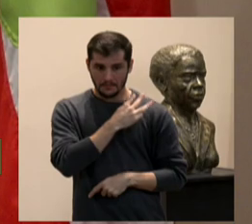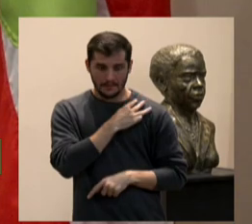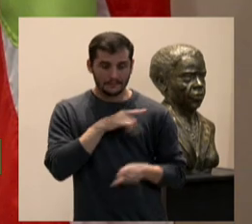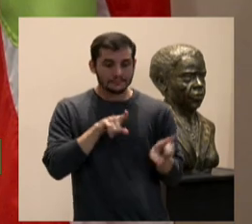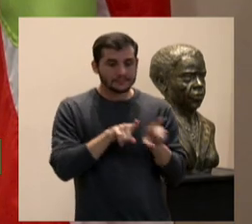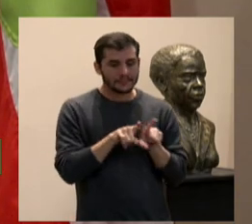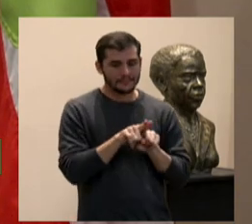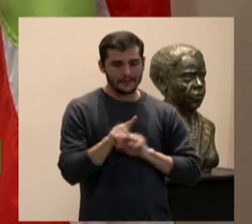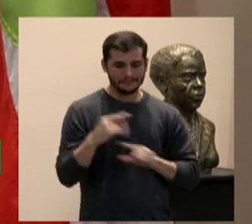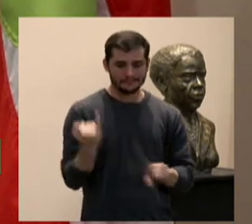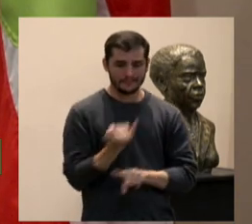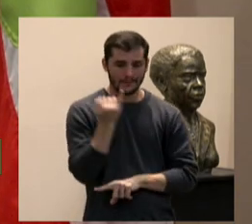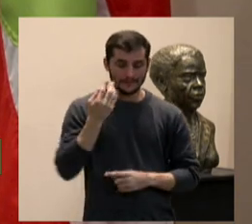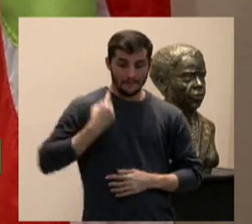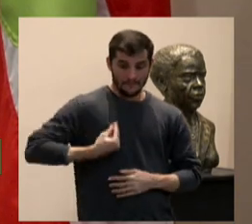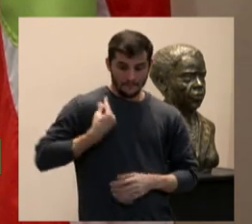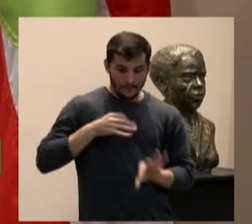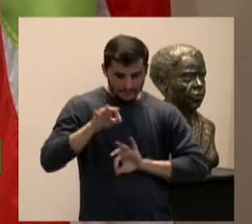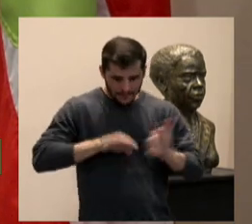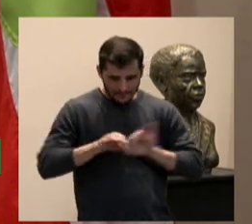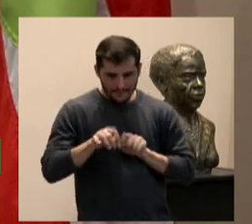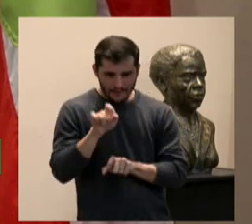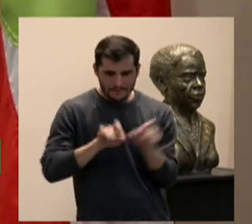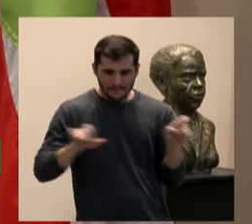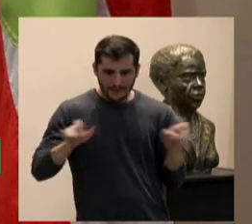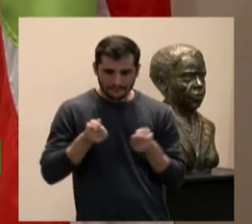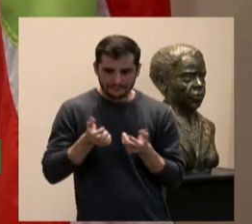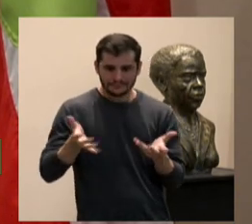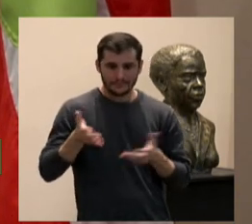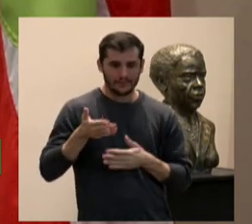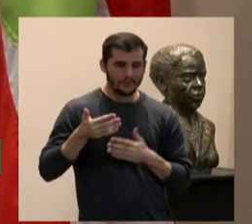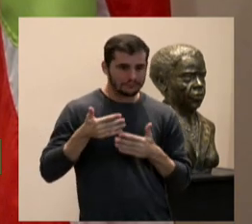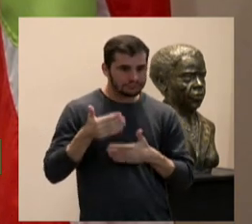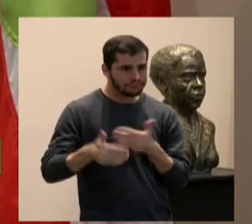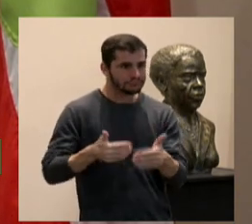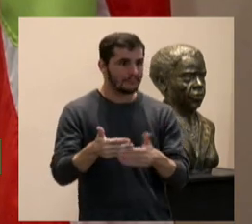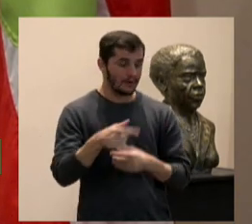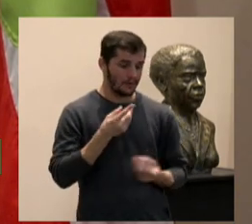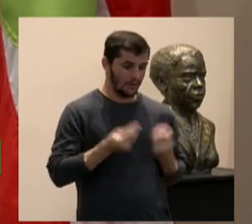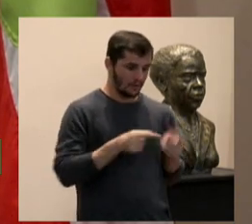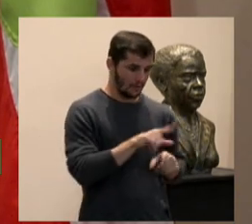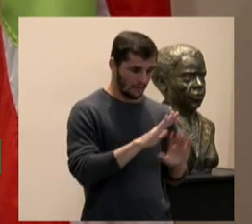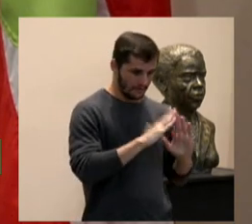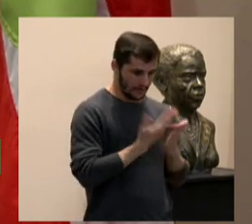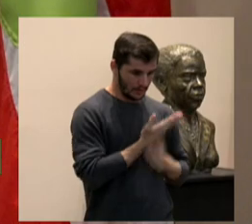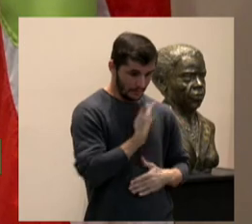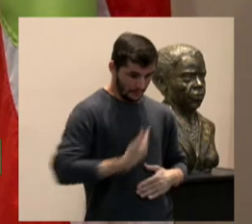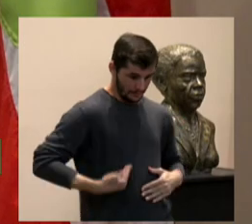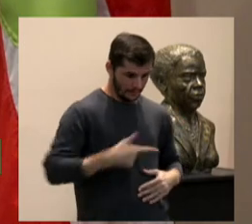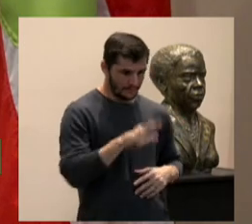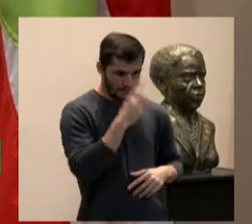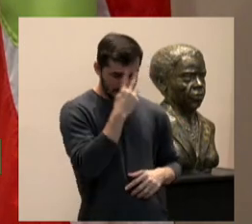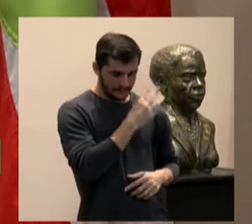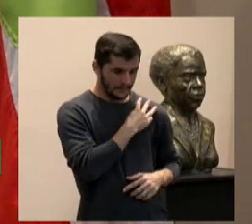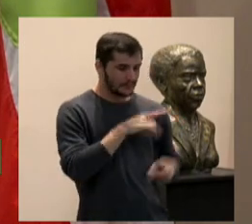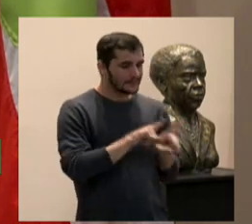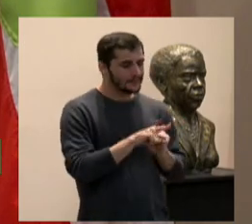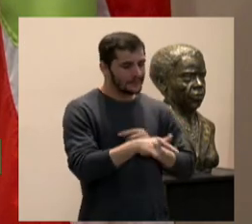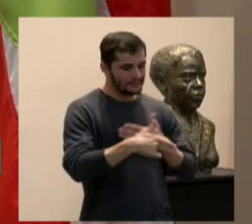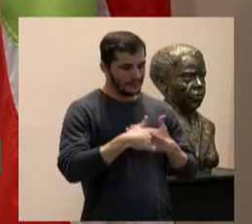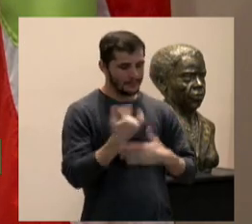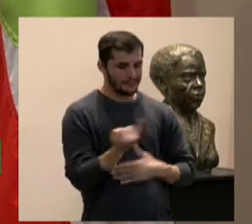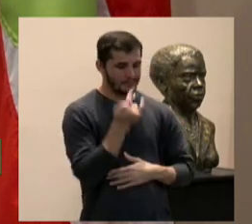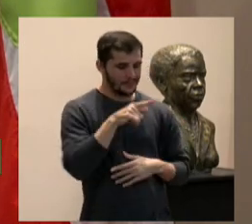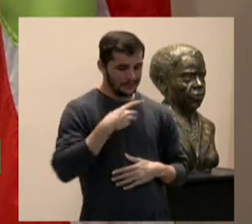na preparação para a vida, né? Assim como as escolas públicas de ensino médio têm esse papel importante na preparação para a